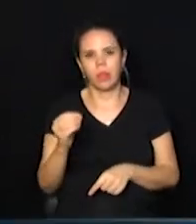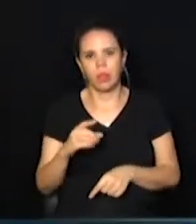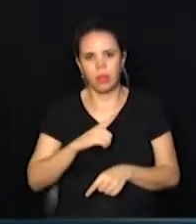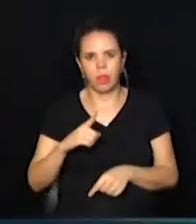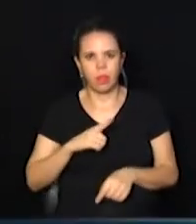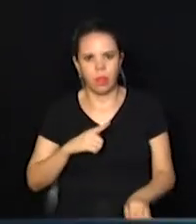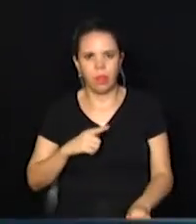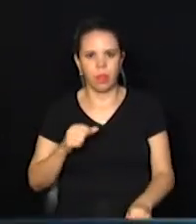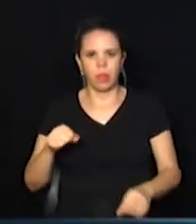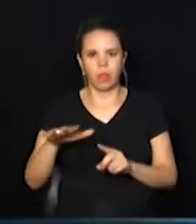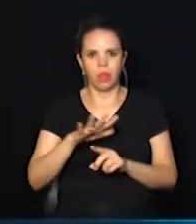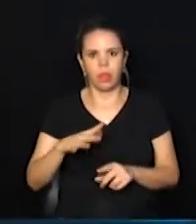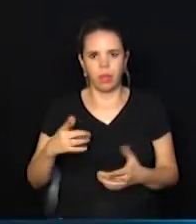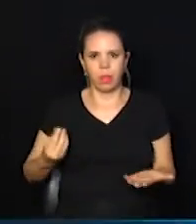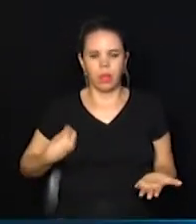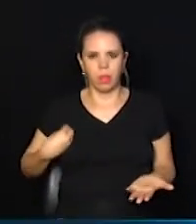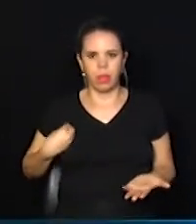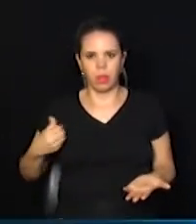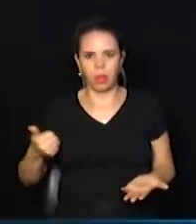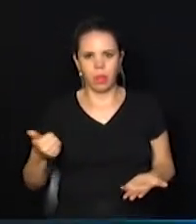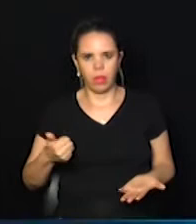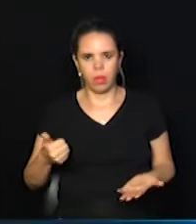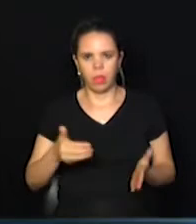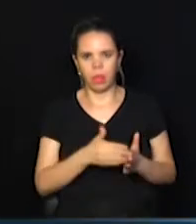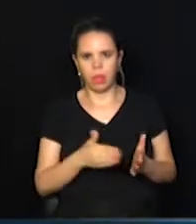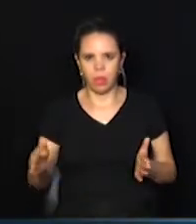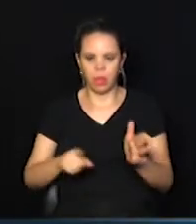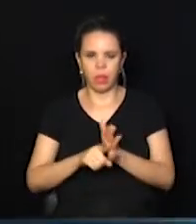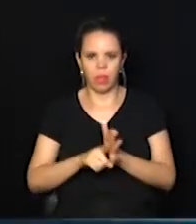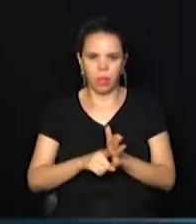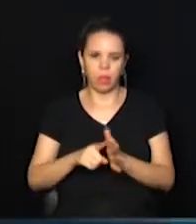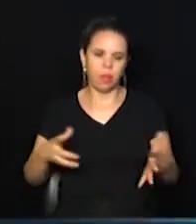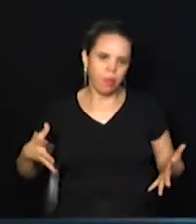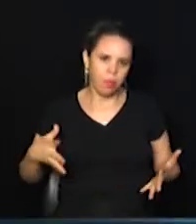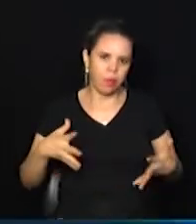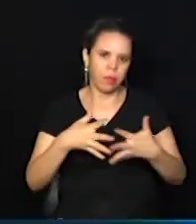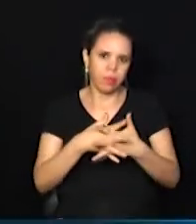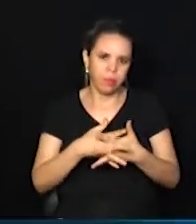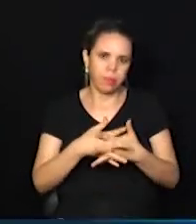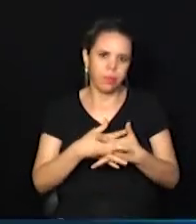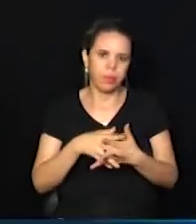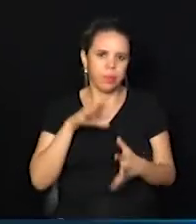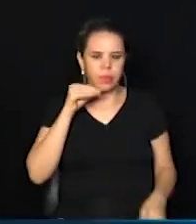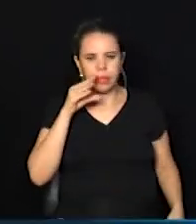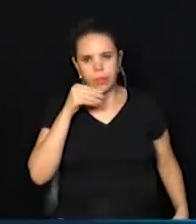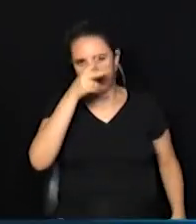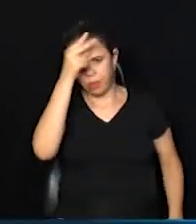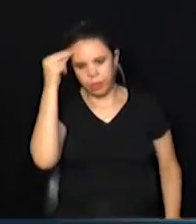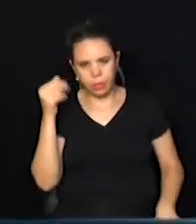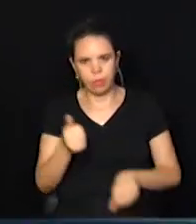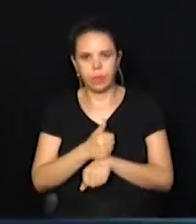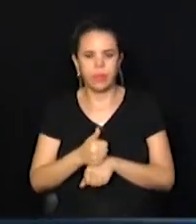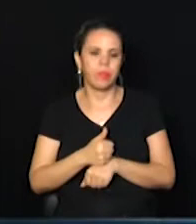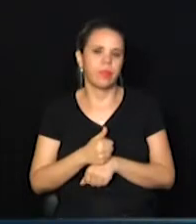defesa da sociedade. Nós tivemos uma primeira fase do inquérito com muita confusão, com agentes públicos da segurança